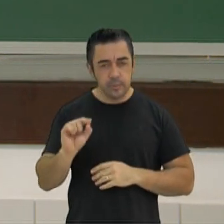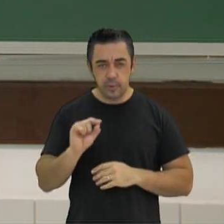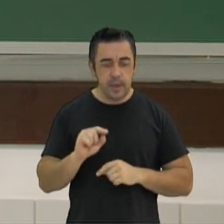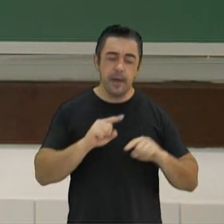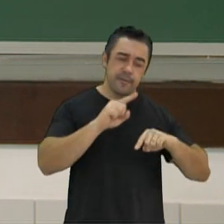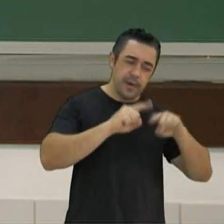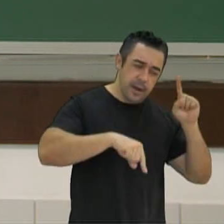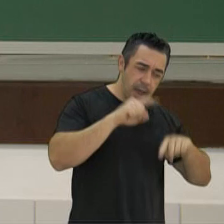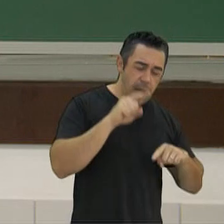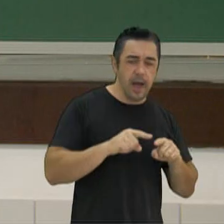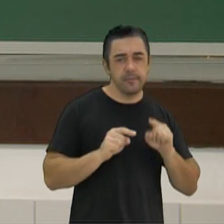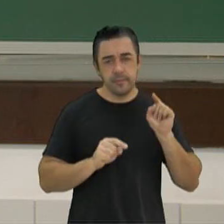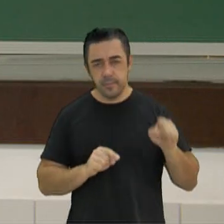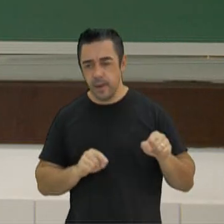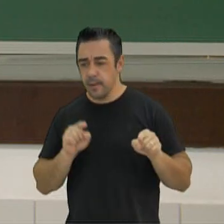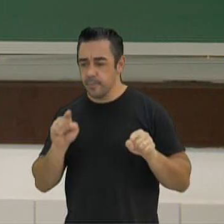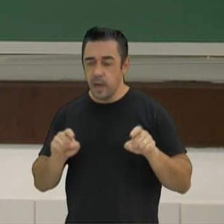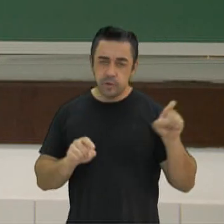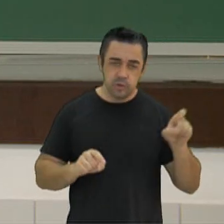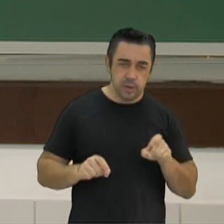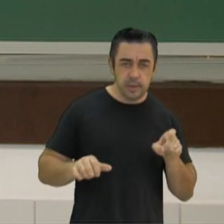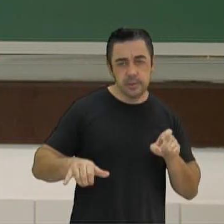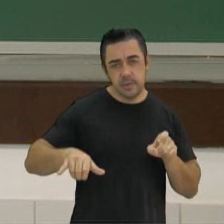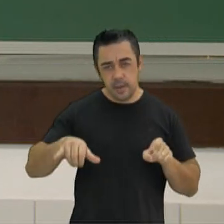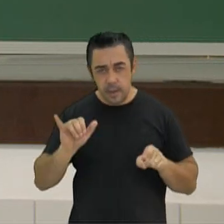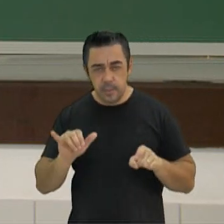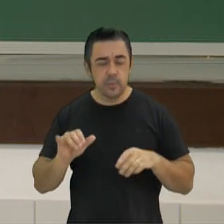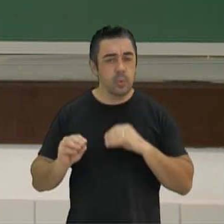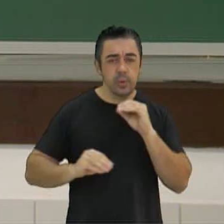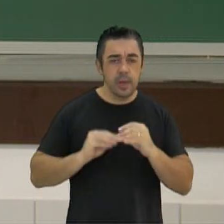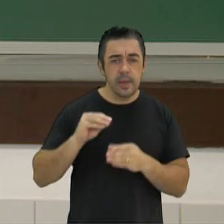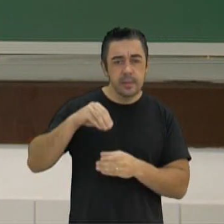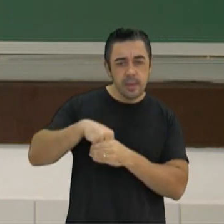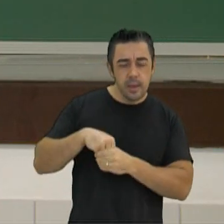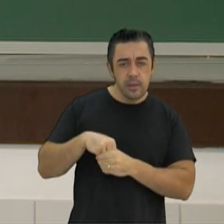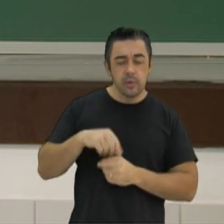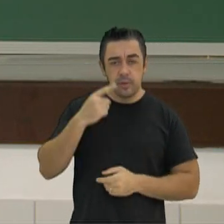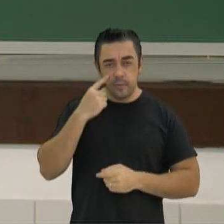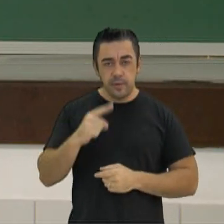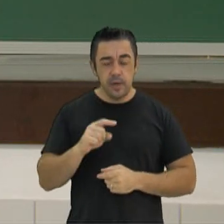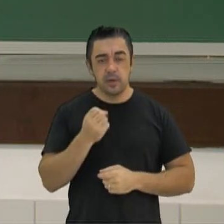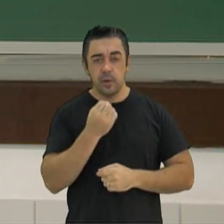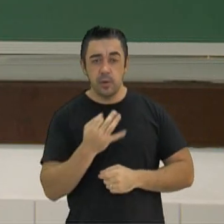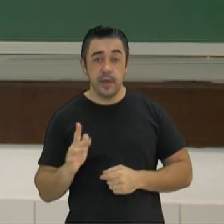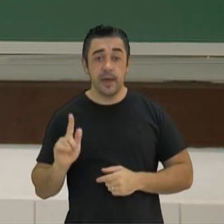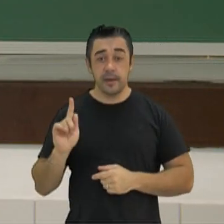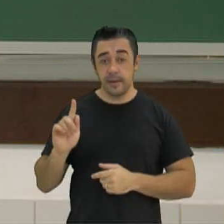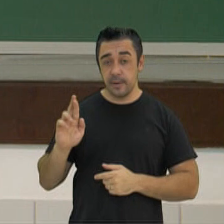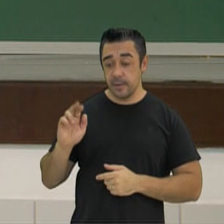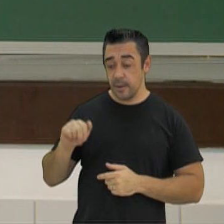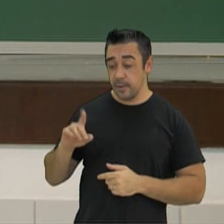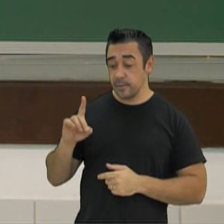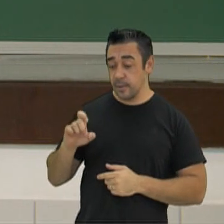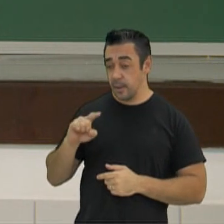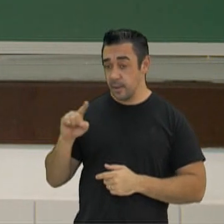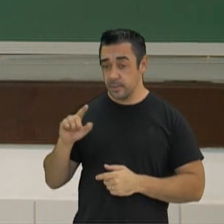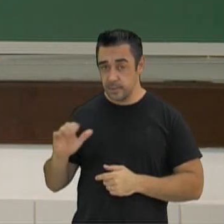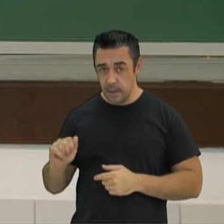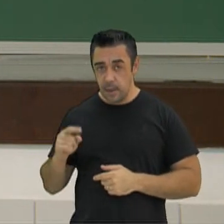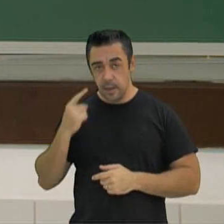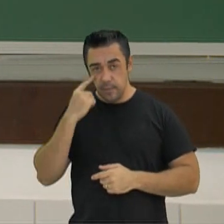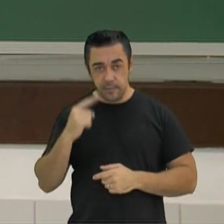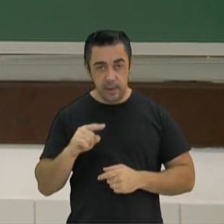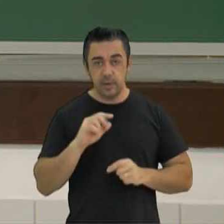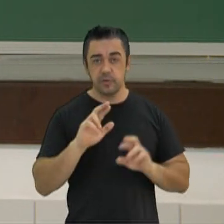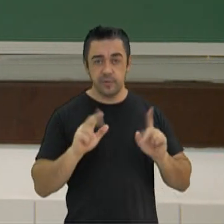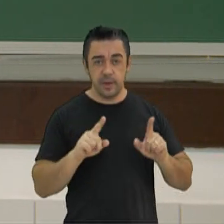variável, o que é uma grandeza, tá? Dentro da função, variável e grandeza vai ser a mesma coisa, porque uma varia em função da